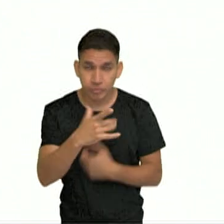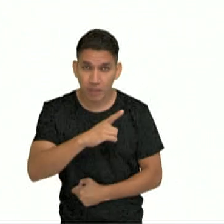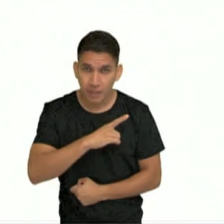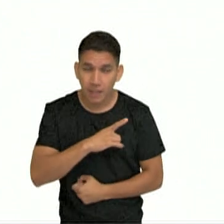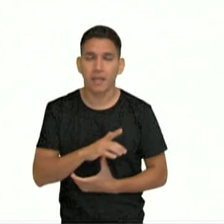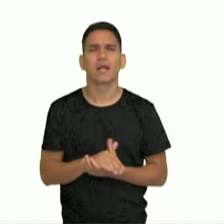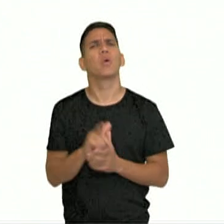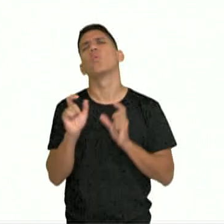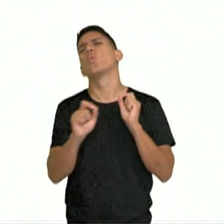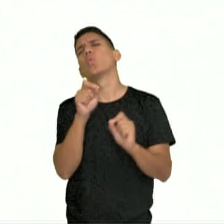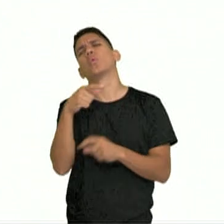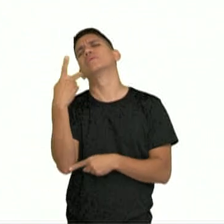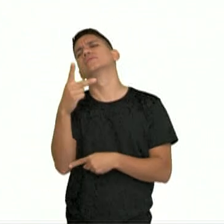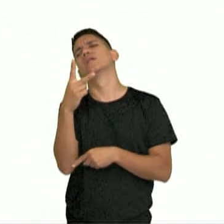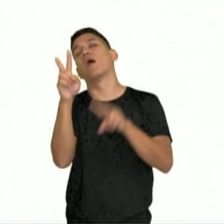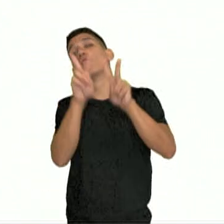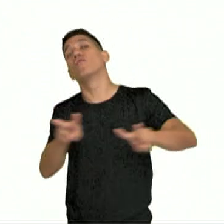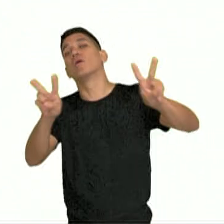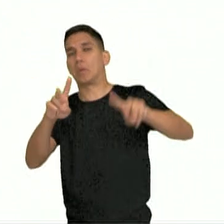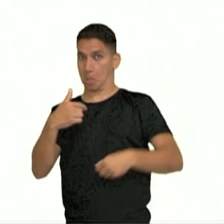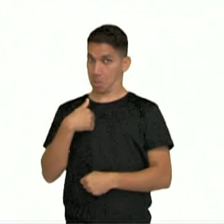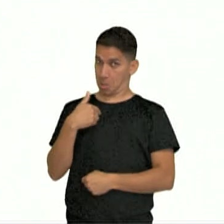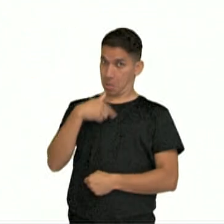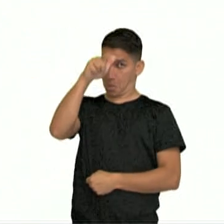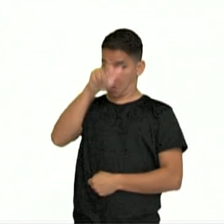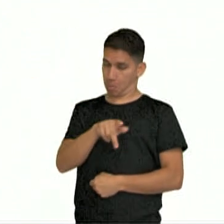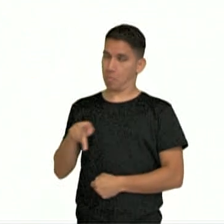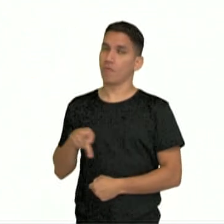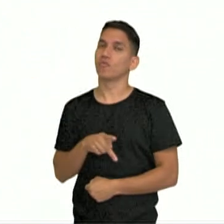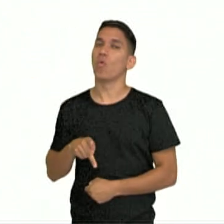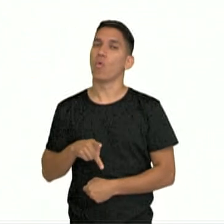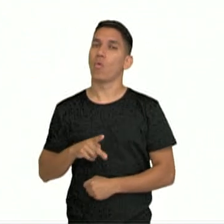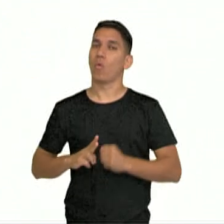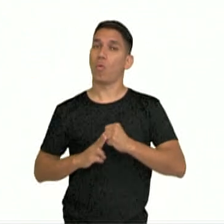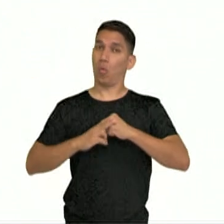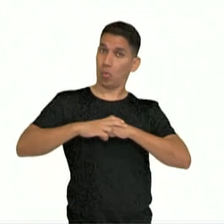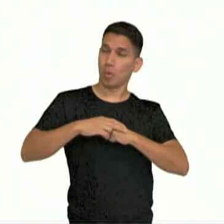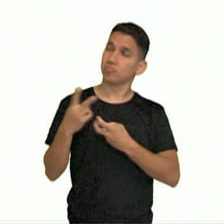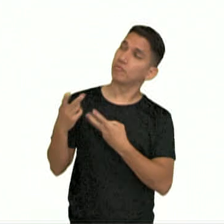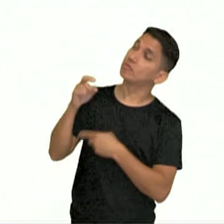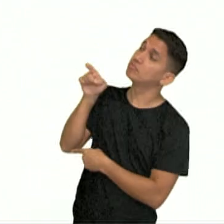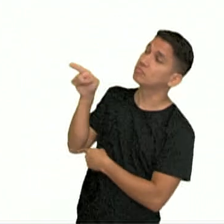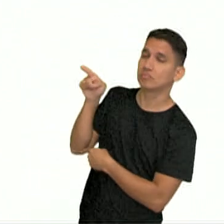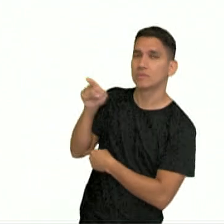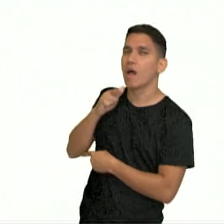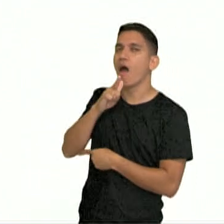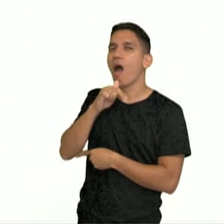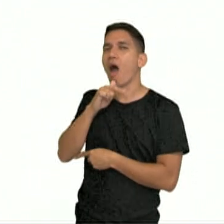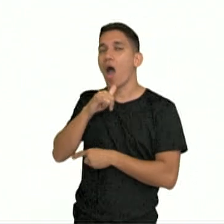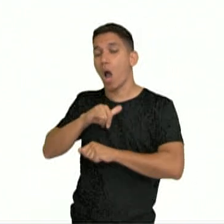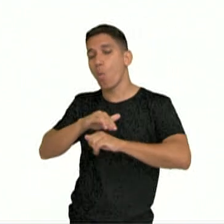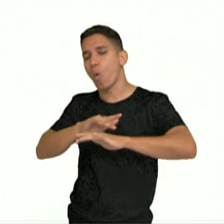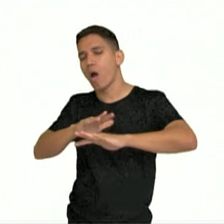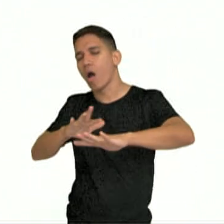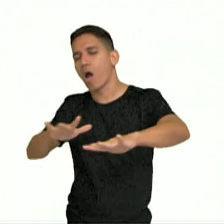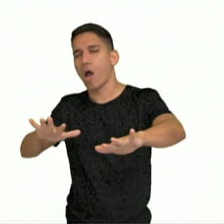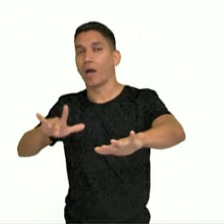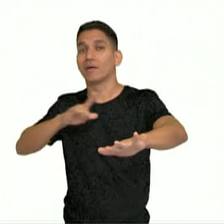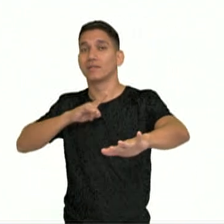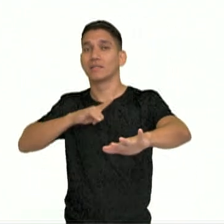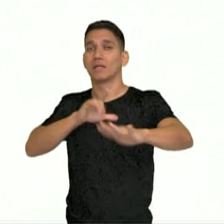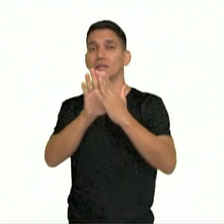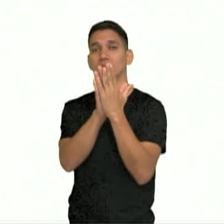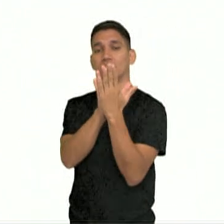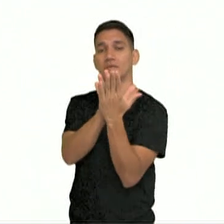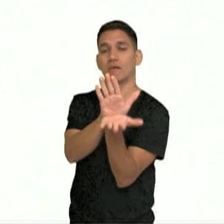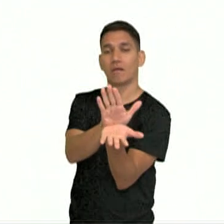poesia, o que você vê? Eu, professor Roberval, vejo a água refletindo as letras. E aí eu penso